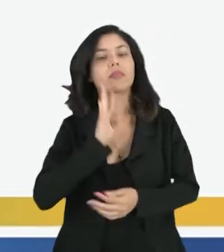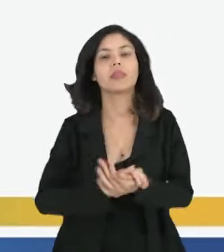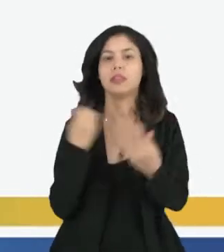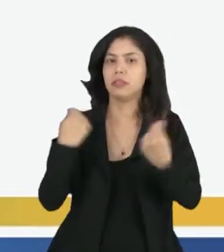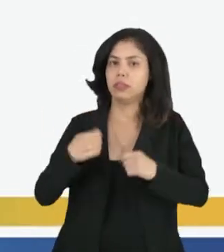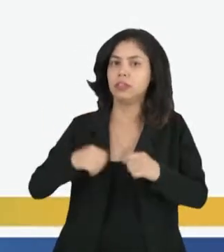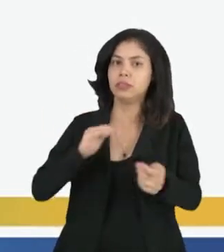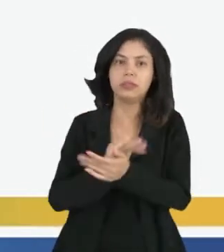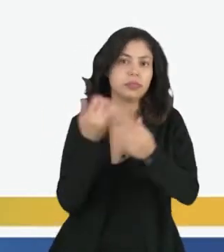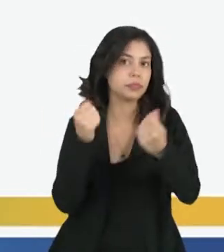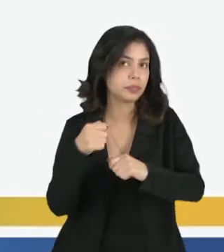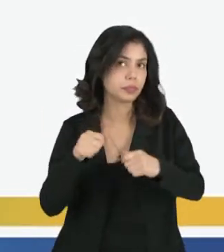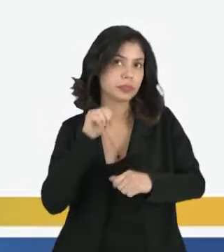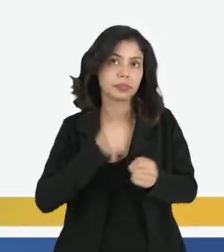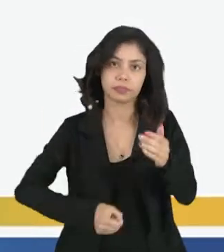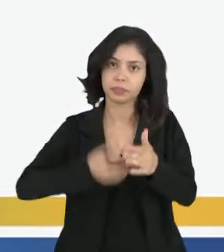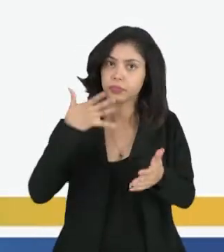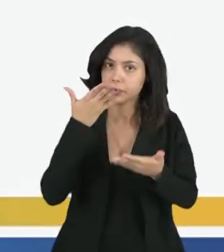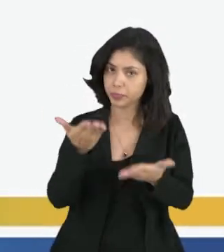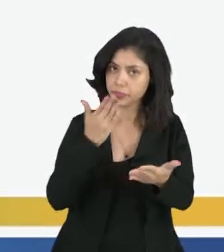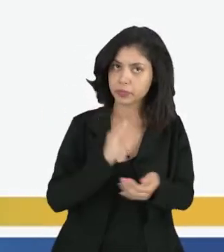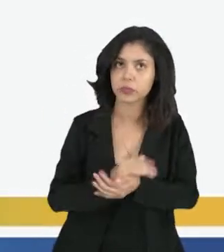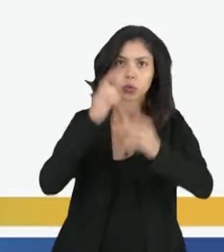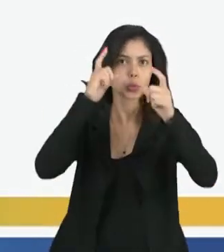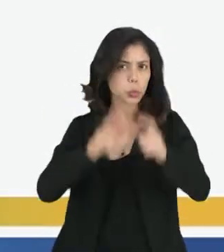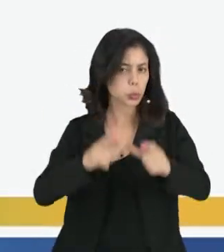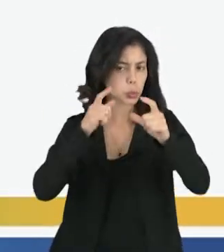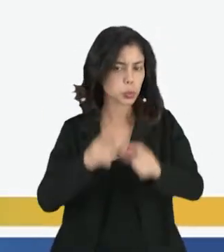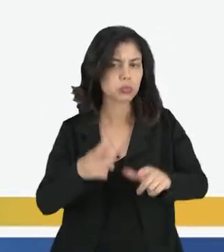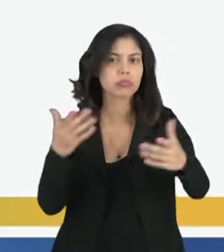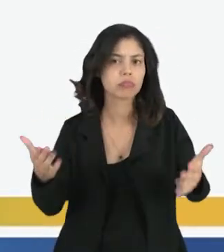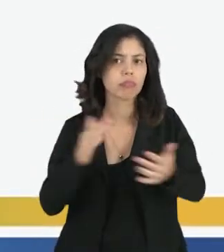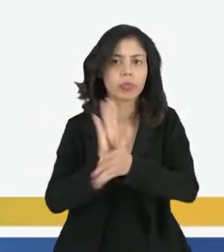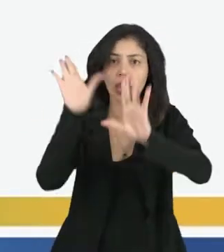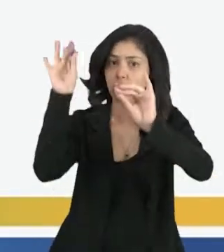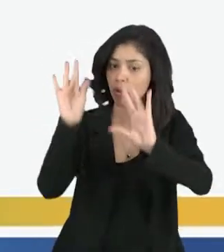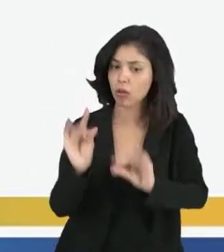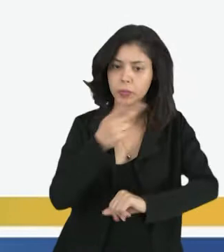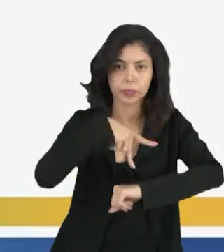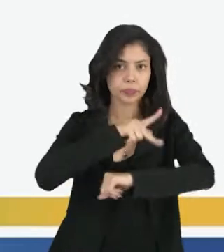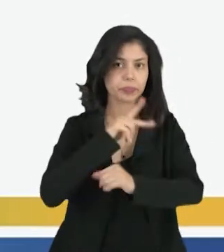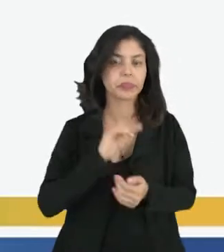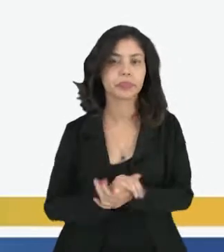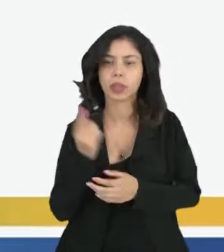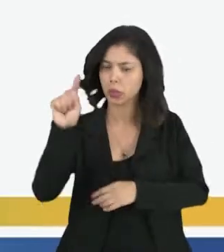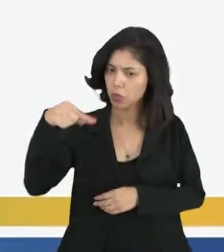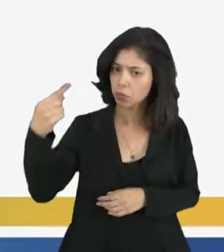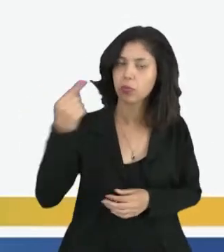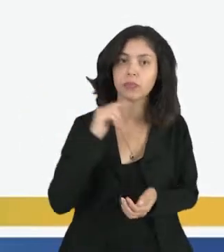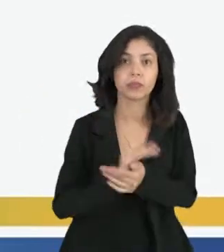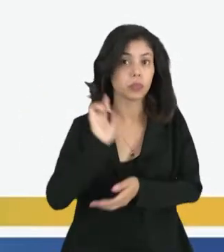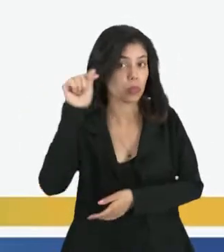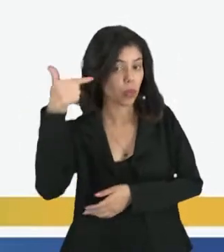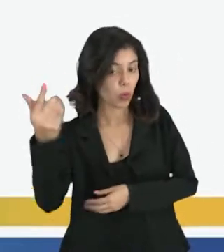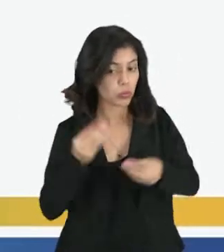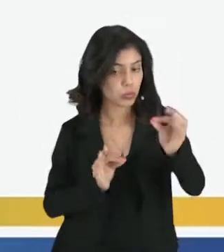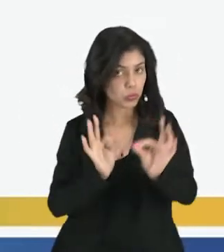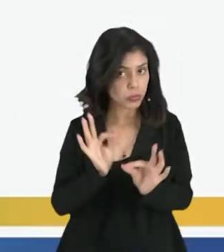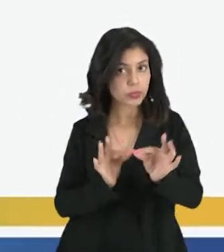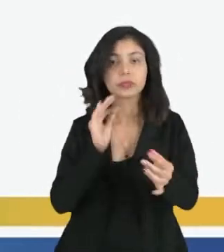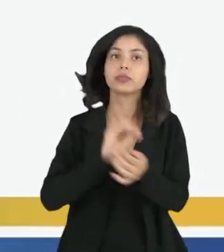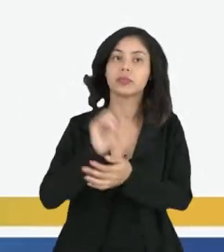vai precisar muito do entendimento da localização de cada país desse para depois ver uma outra forma